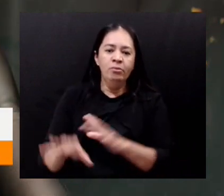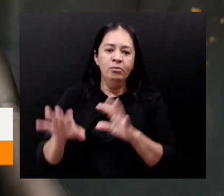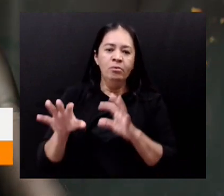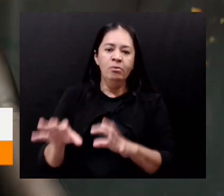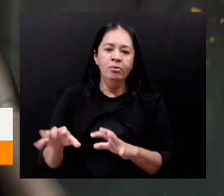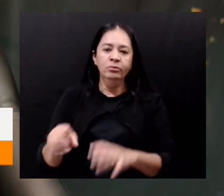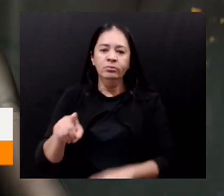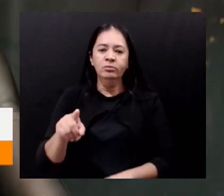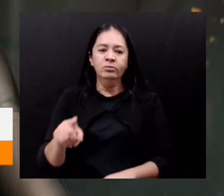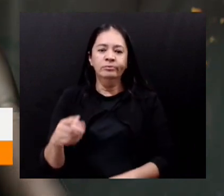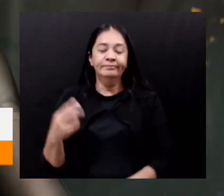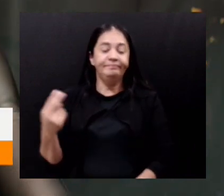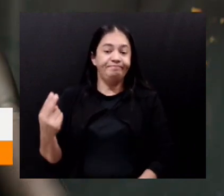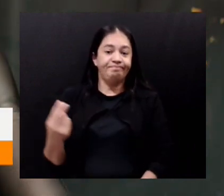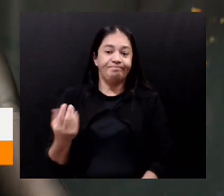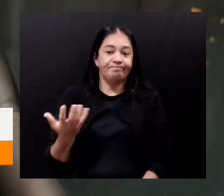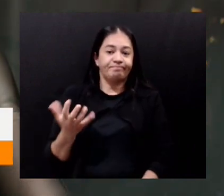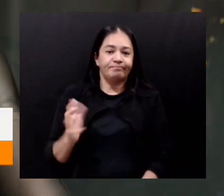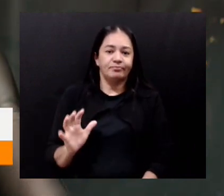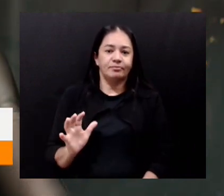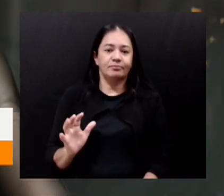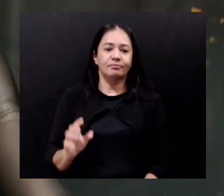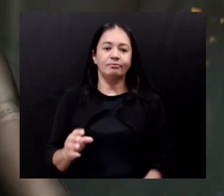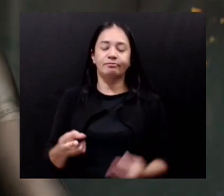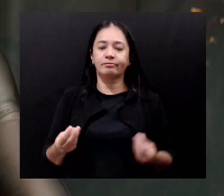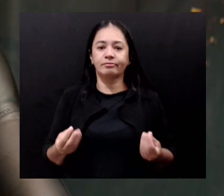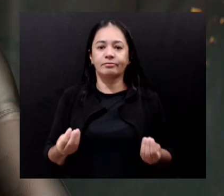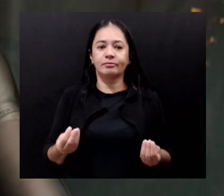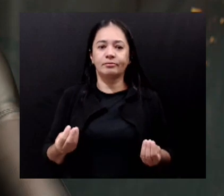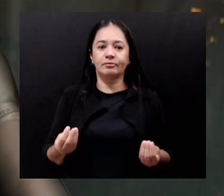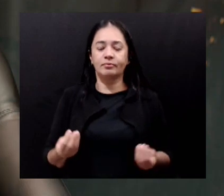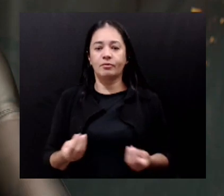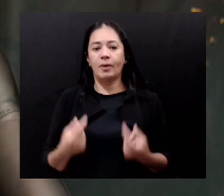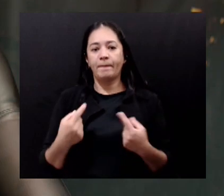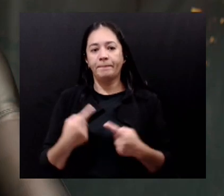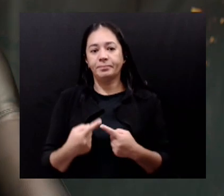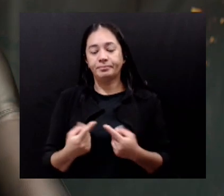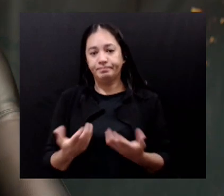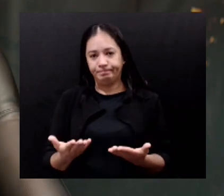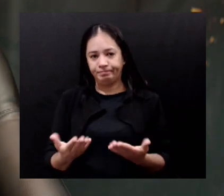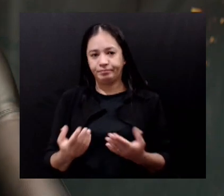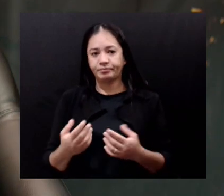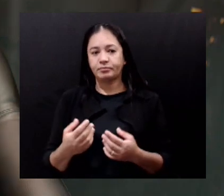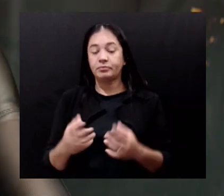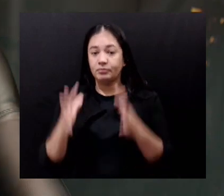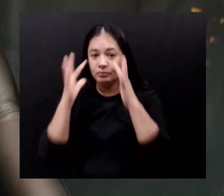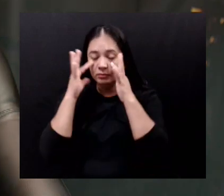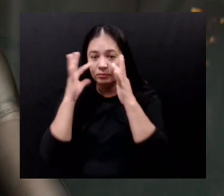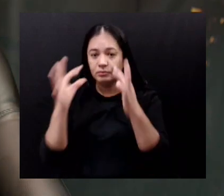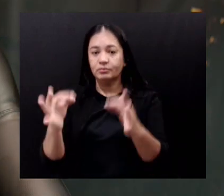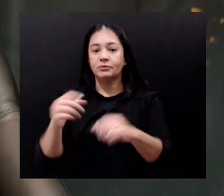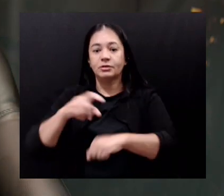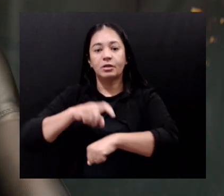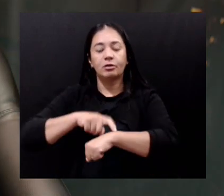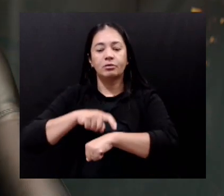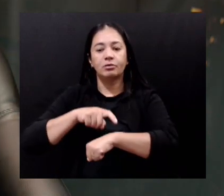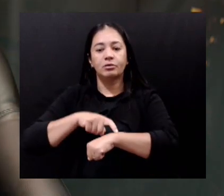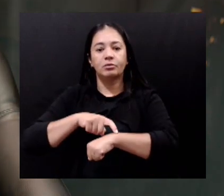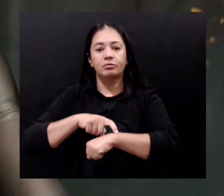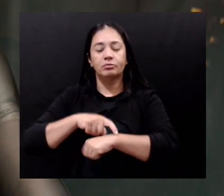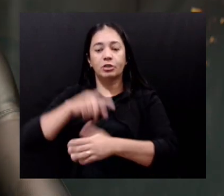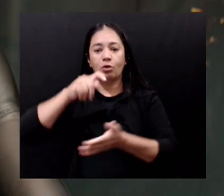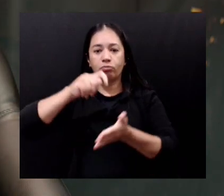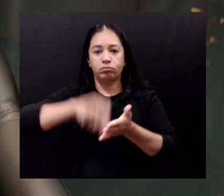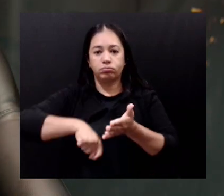que pudesse terminar, né, que é conseguindo a É, sua cidadania. Então, muita atenção na hora da contratação da pessoa que vai